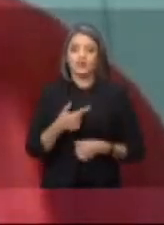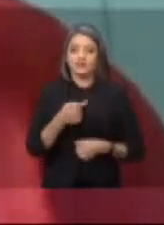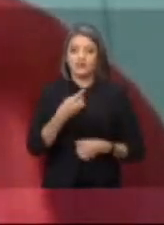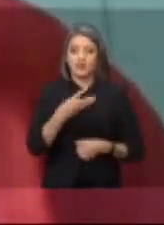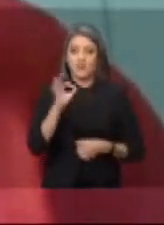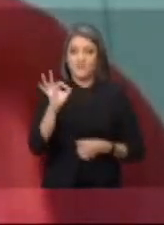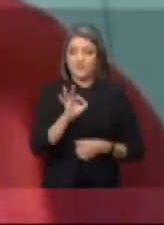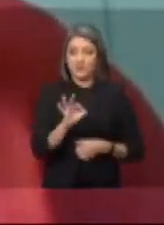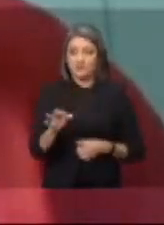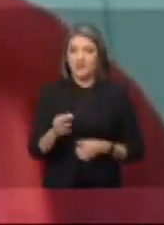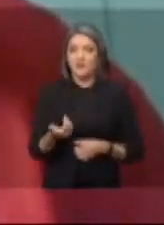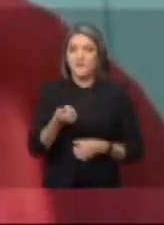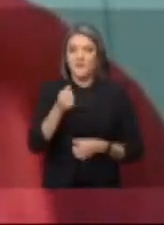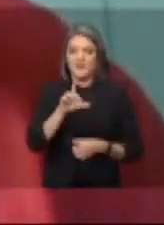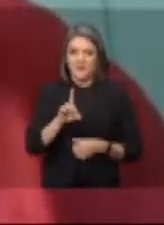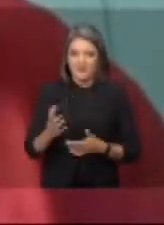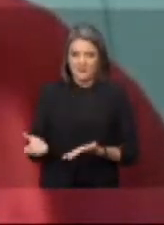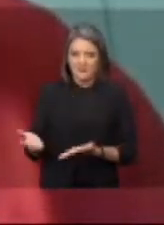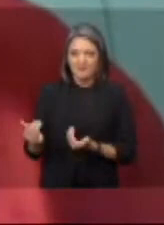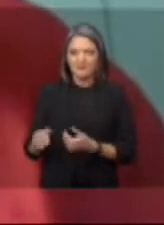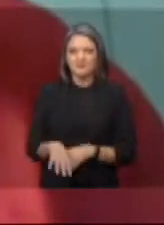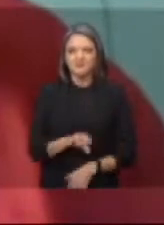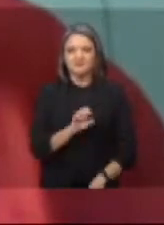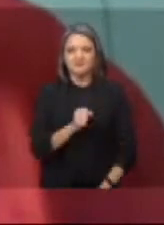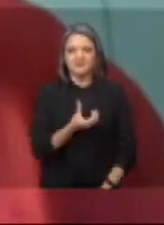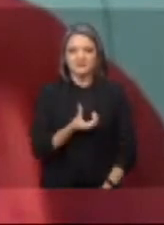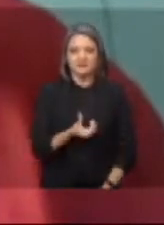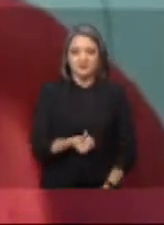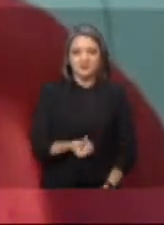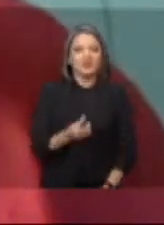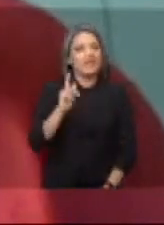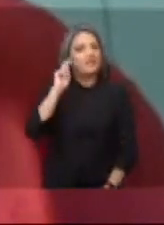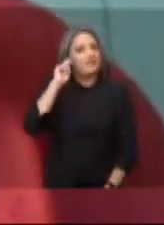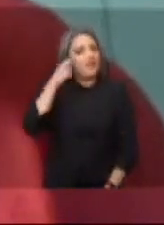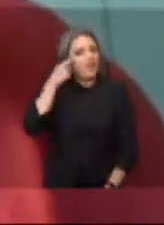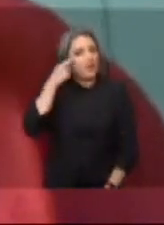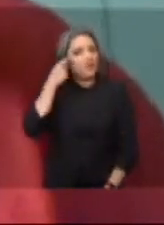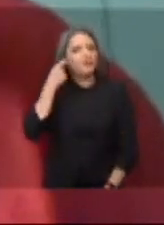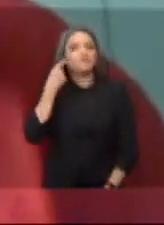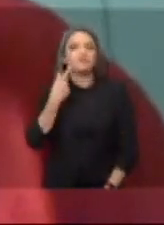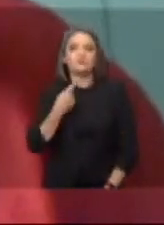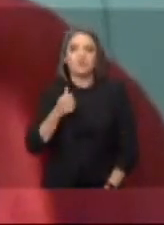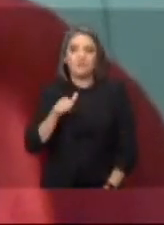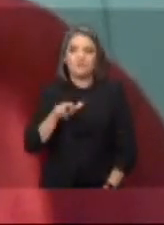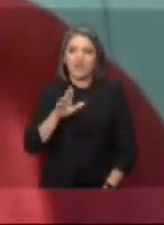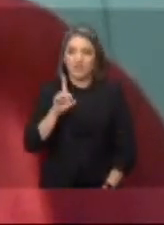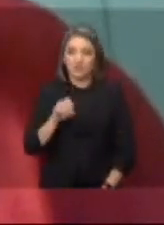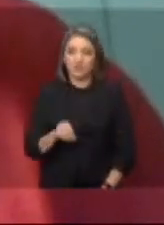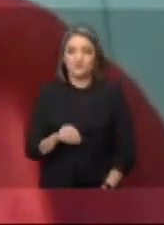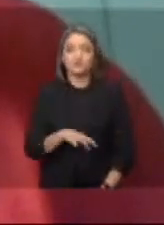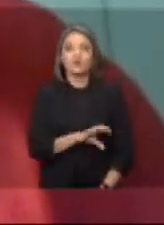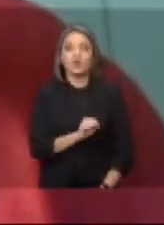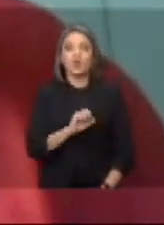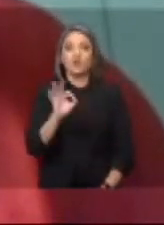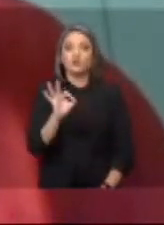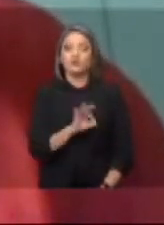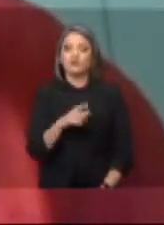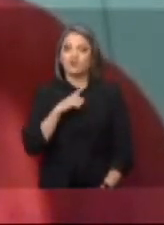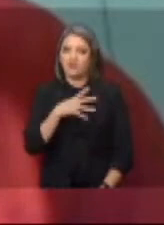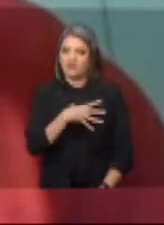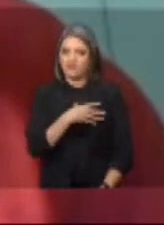73% eram adolescentes, 86% negros e pardos, 8% tem